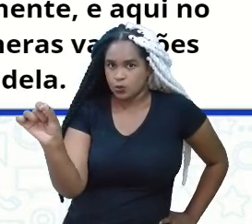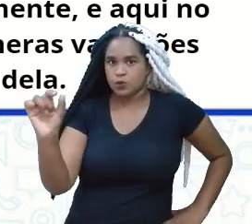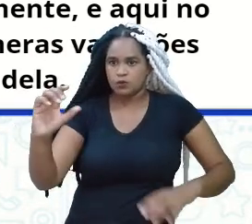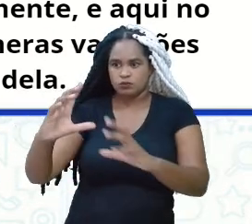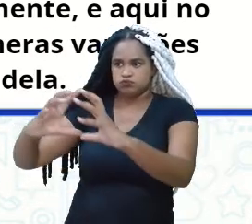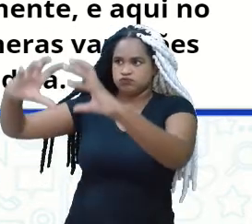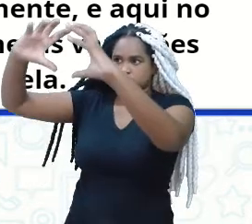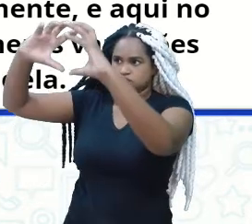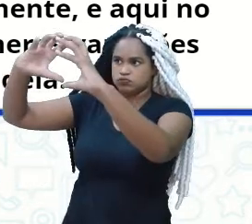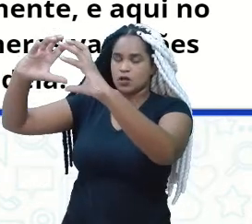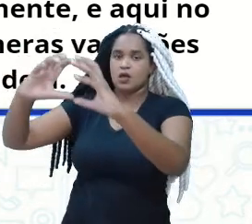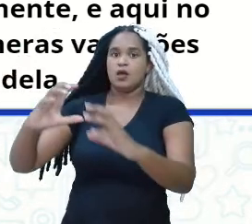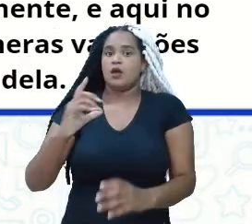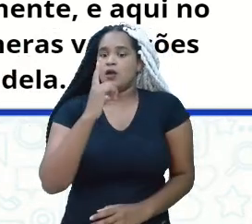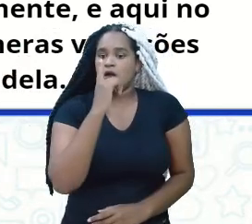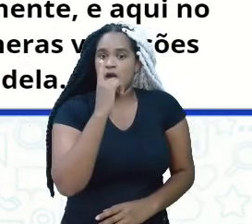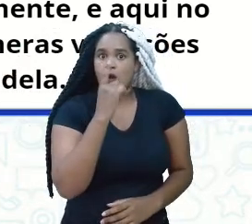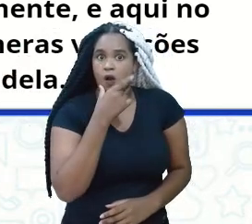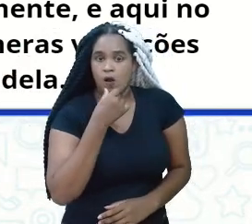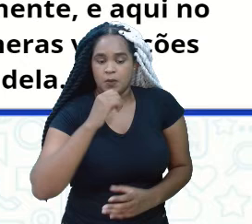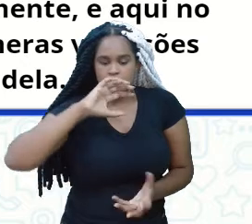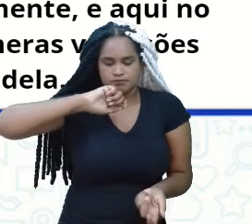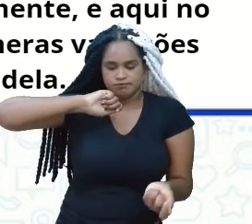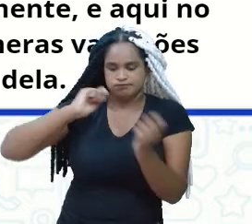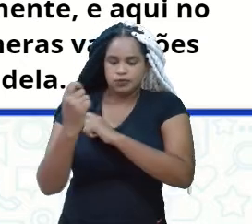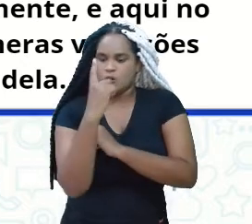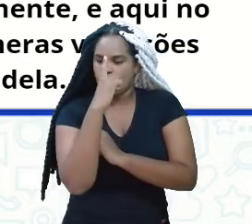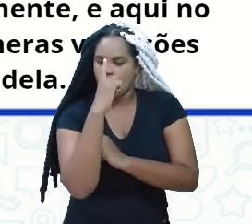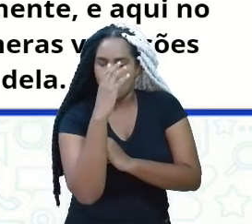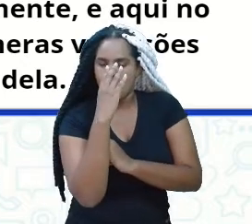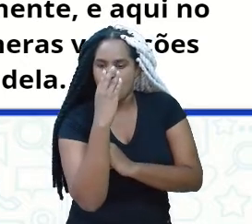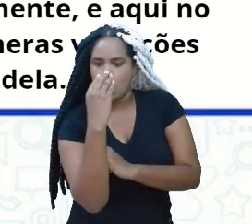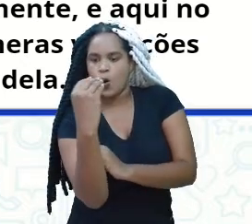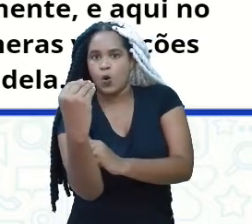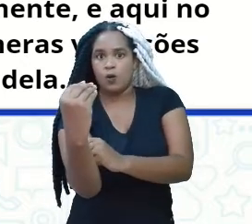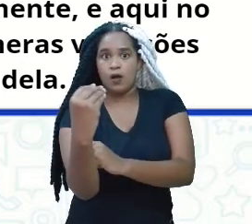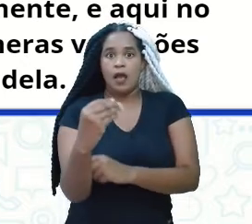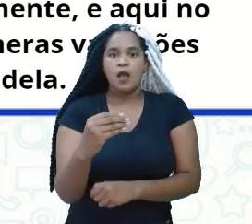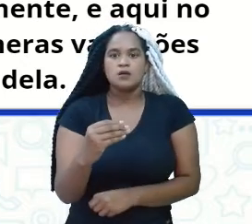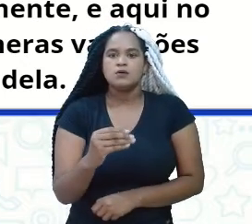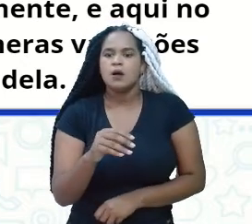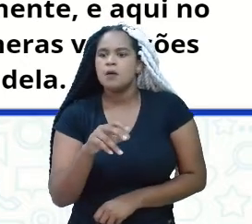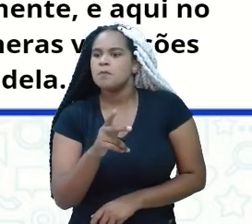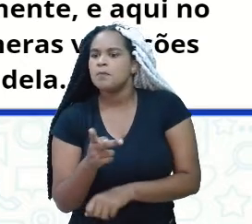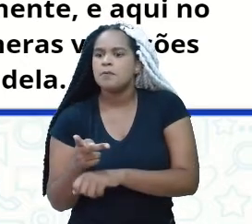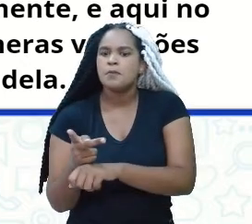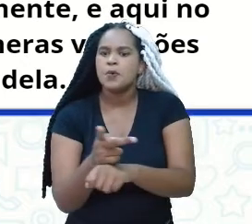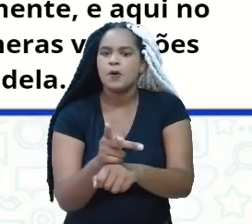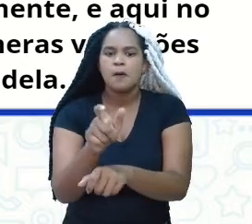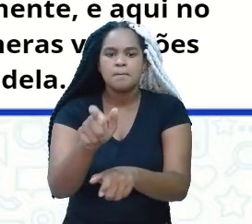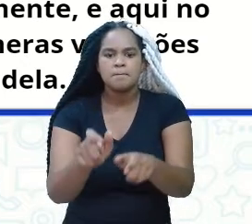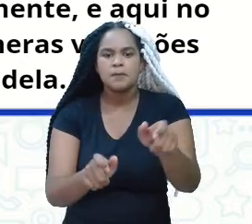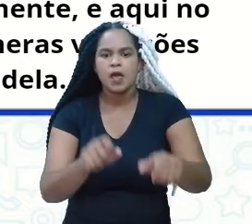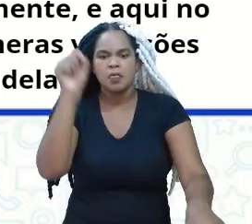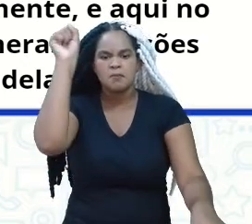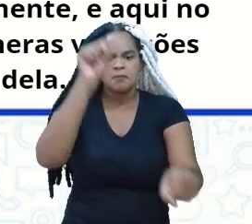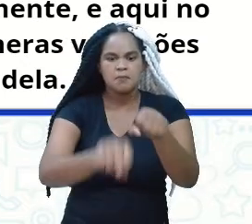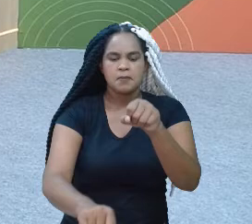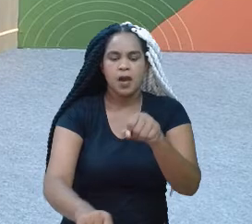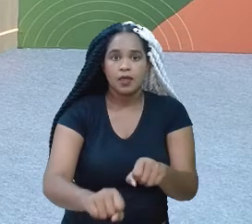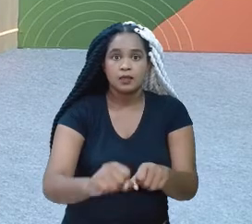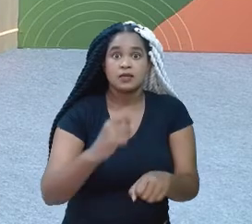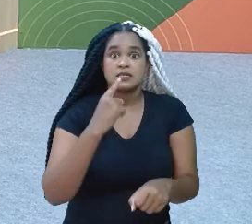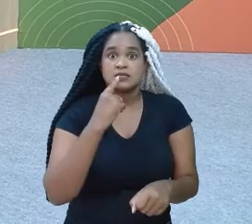vítimas para poder alimentar-se do sangue delas, ou simplesmente matá-las. Essa lenda é bem conhecida